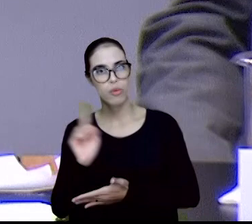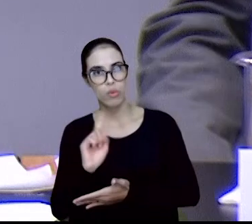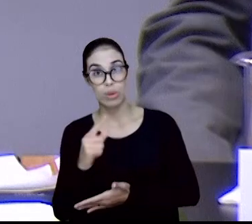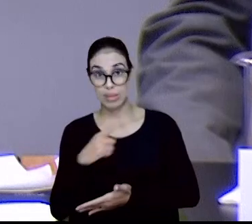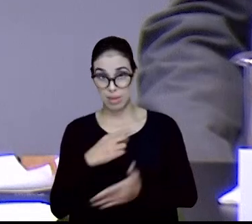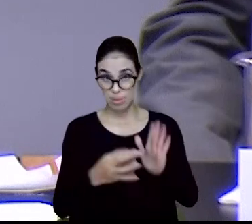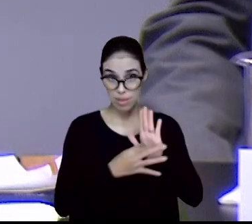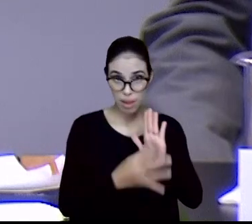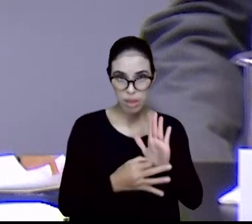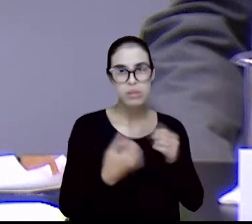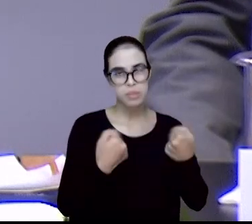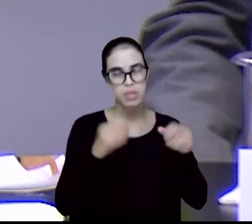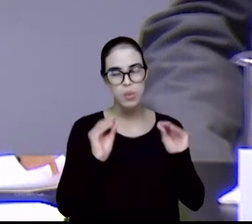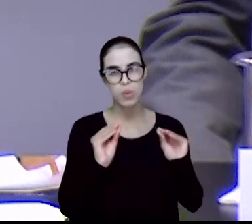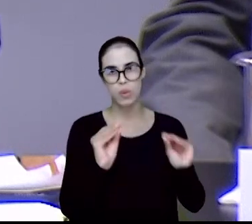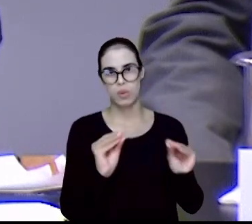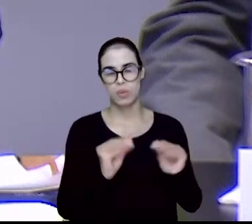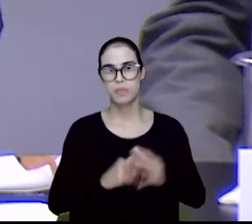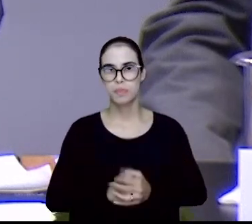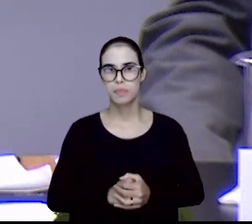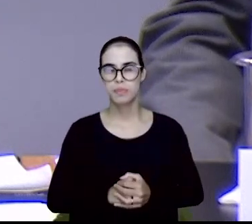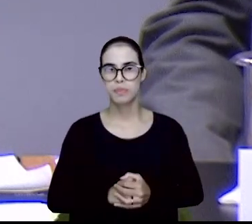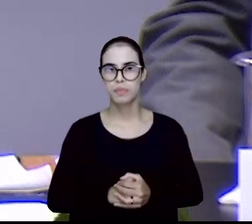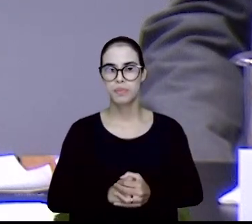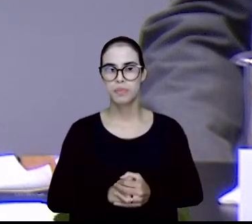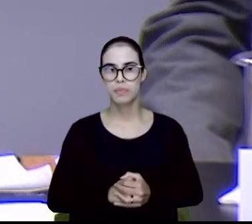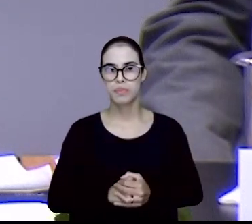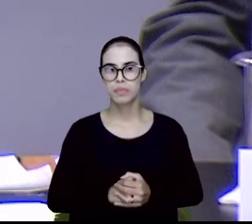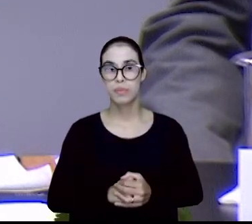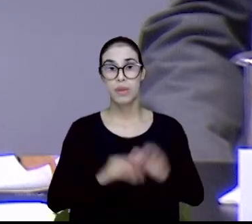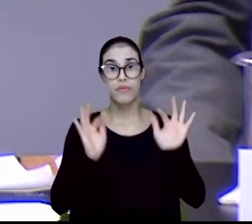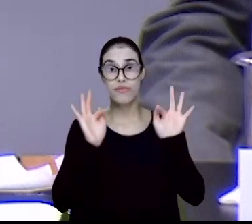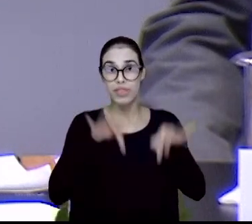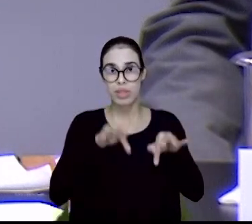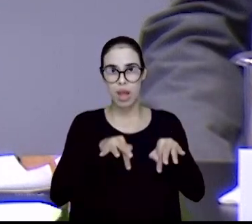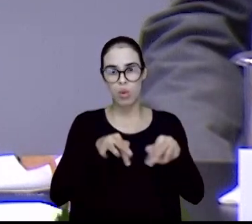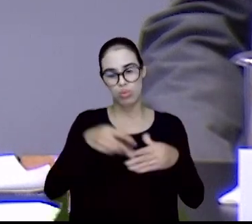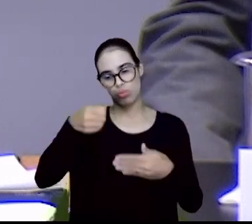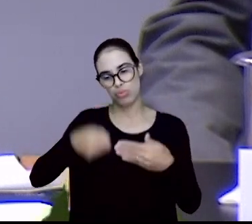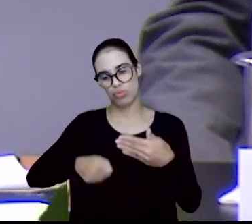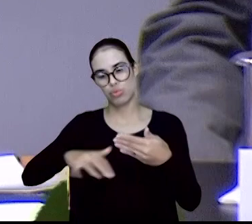a tese. E, por fim, jurisprudência relevante citada,